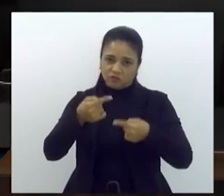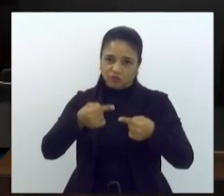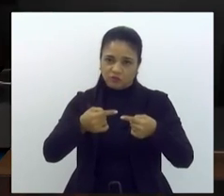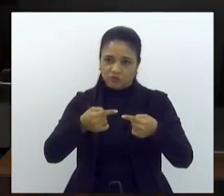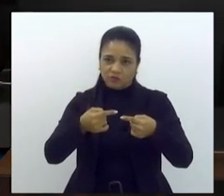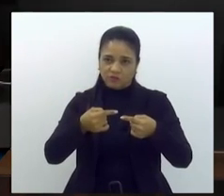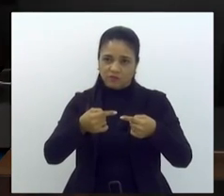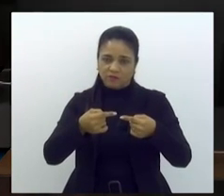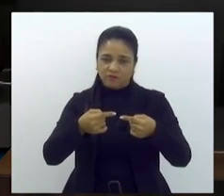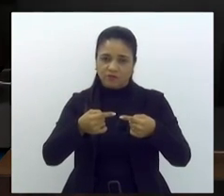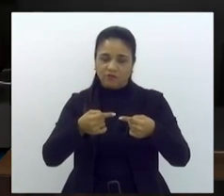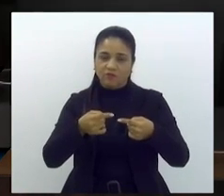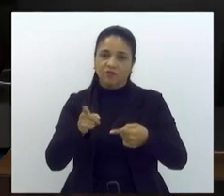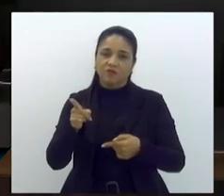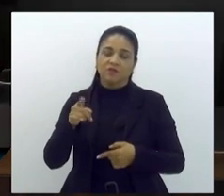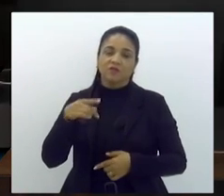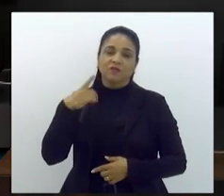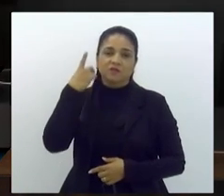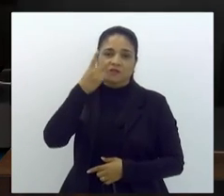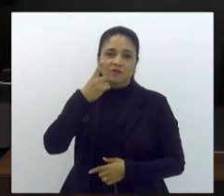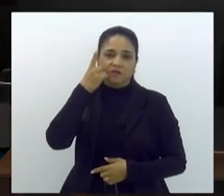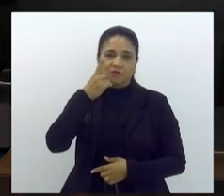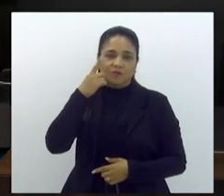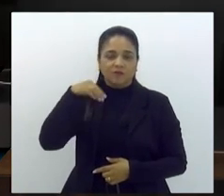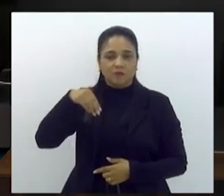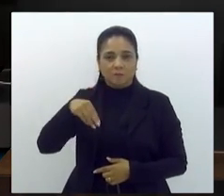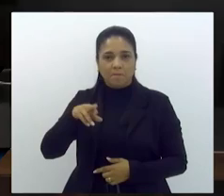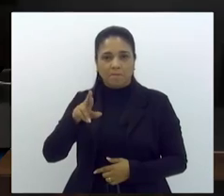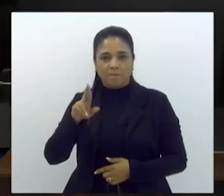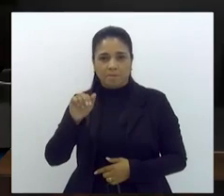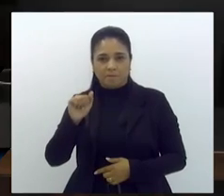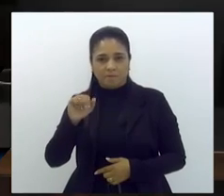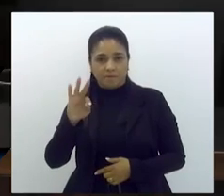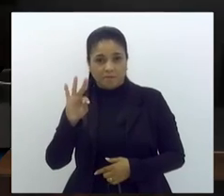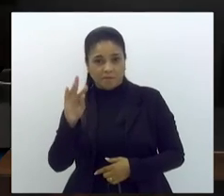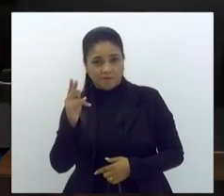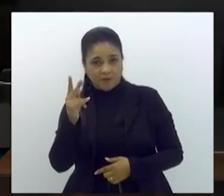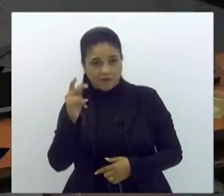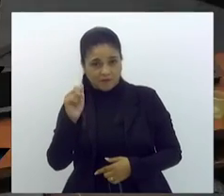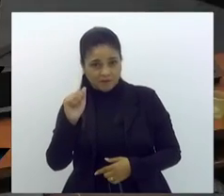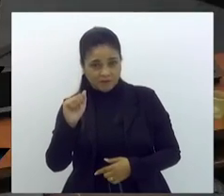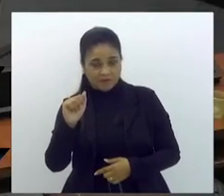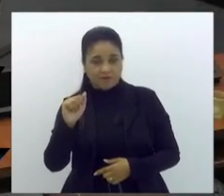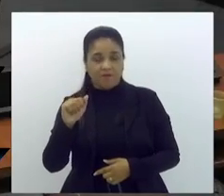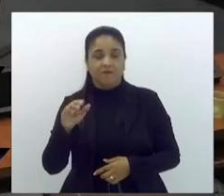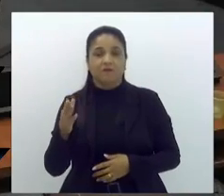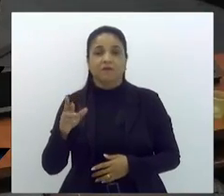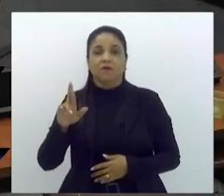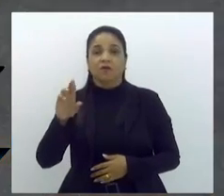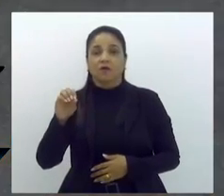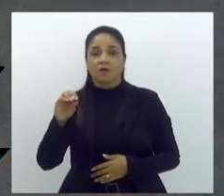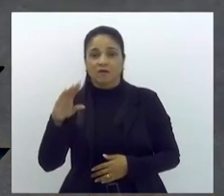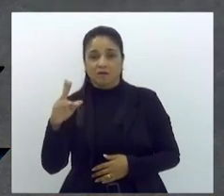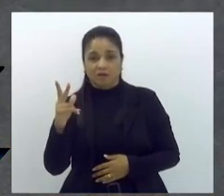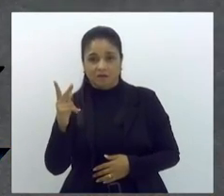a discussão para discutir a nobre autora deputada Marta Rocha Presidente